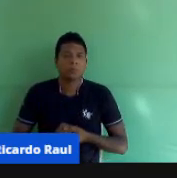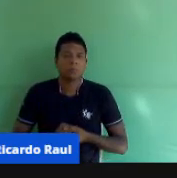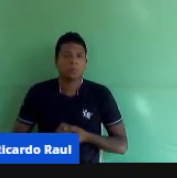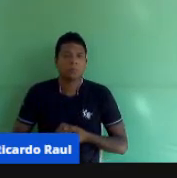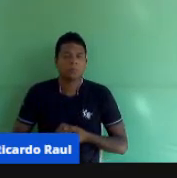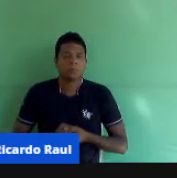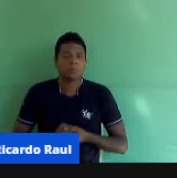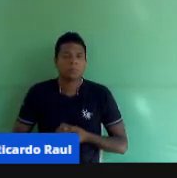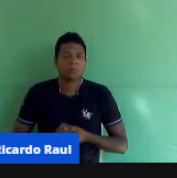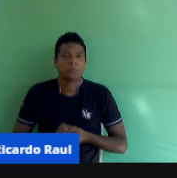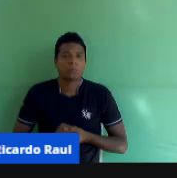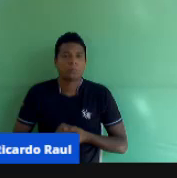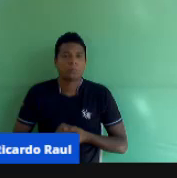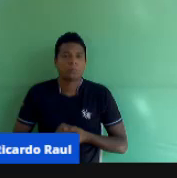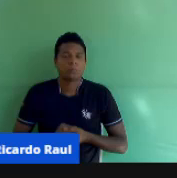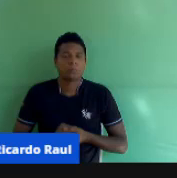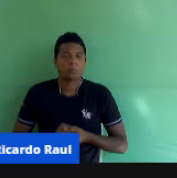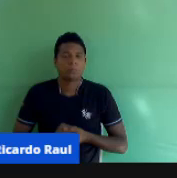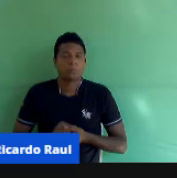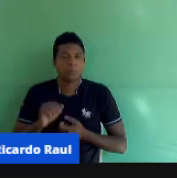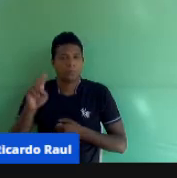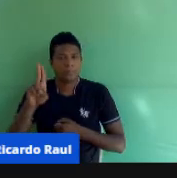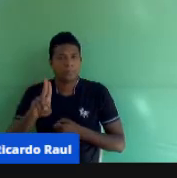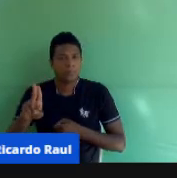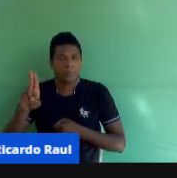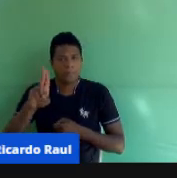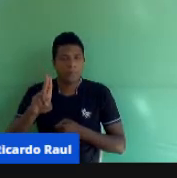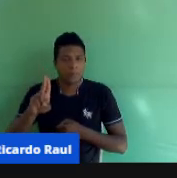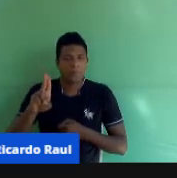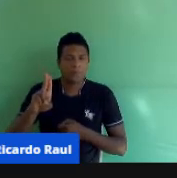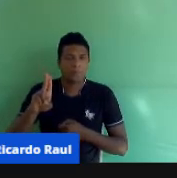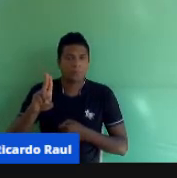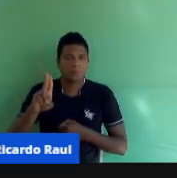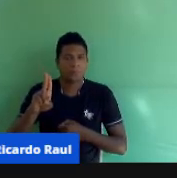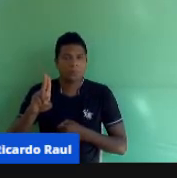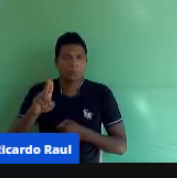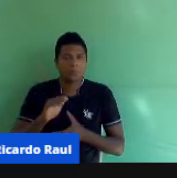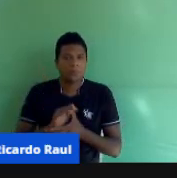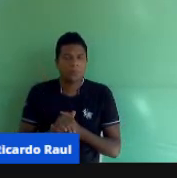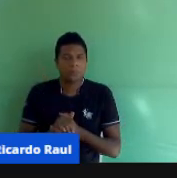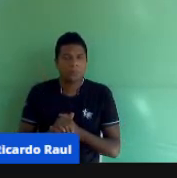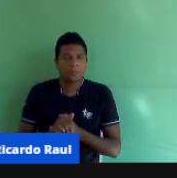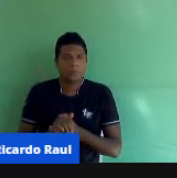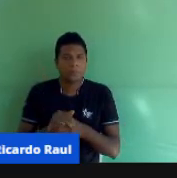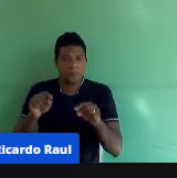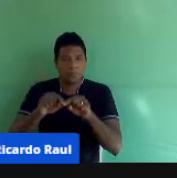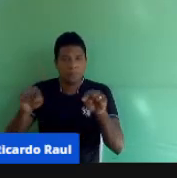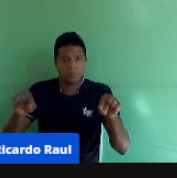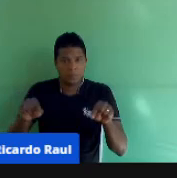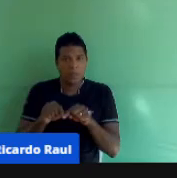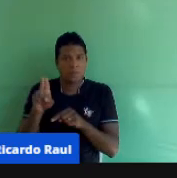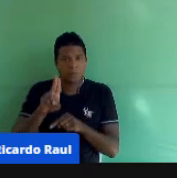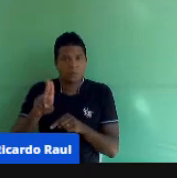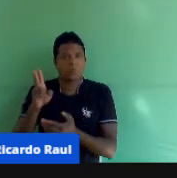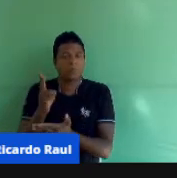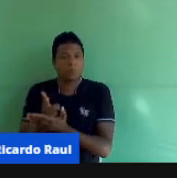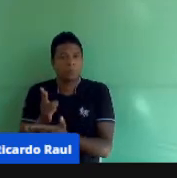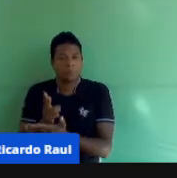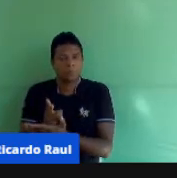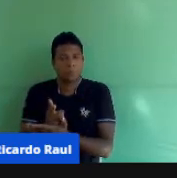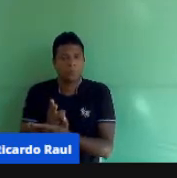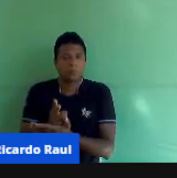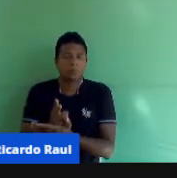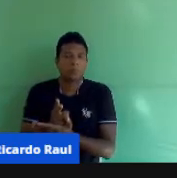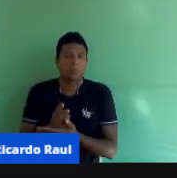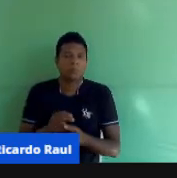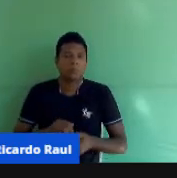vamos, quando a gente utiliza esse recurso, e quando eu estava em sala de aula era um recurso que eu utilizava em maior ou menor